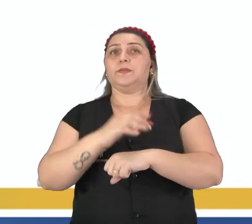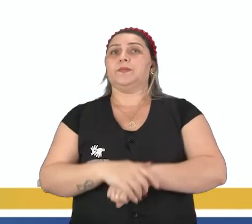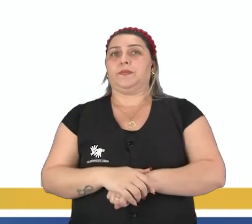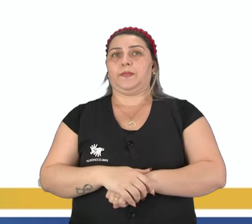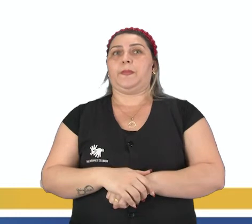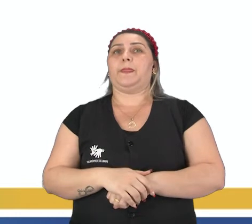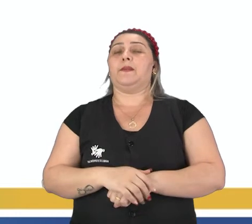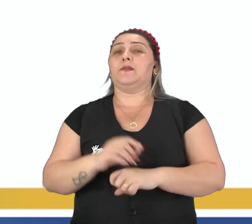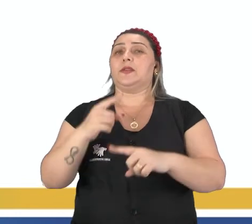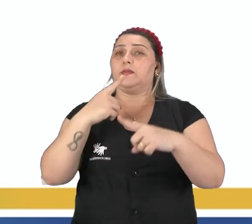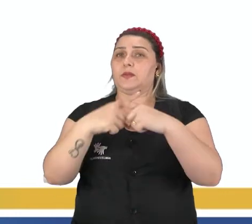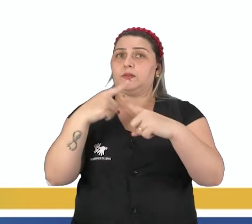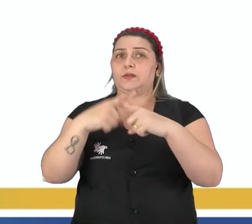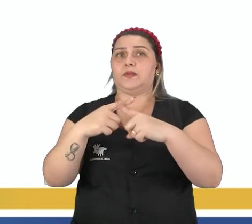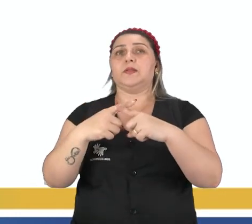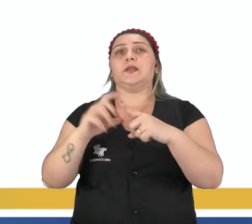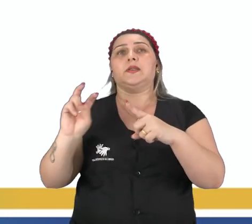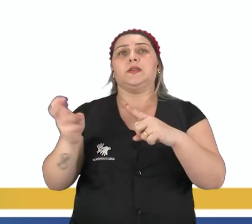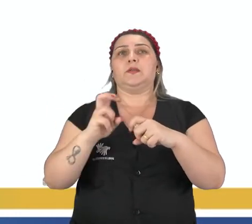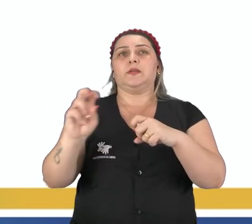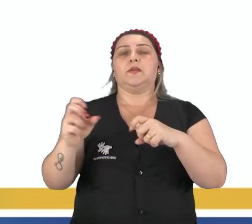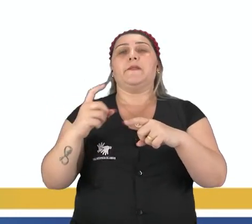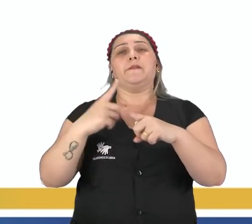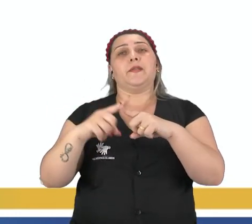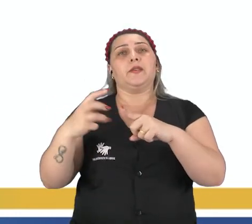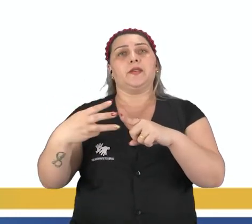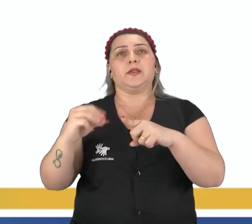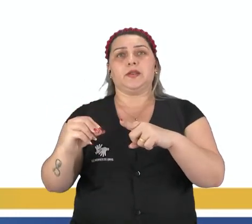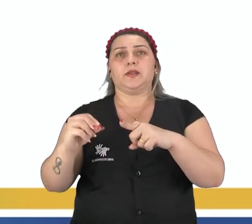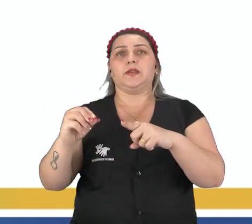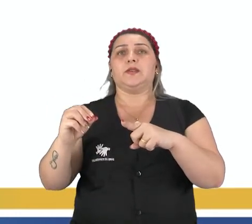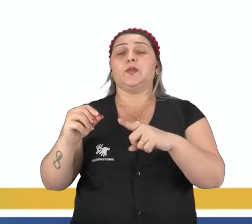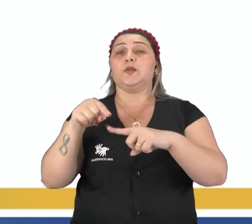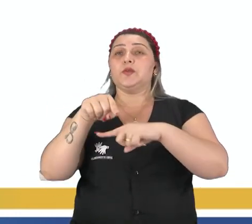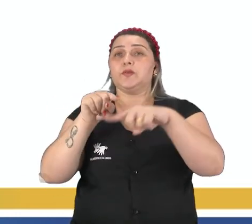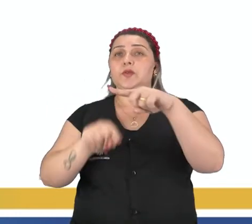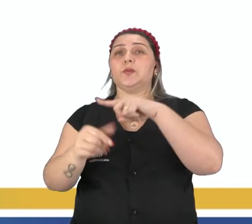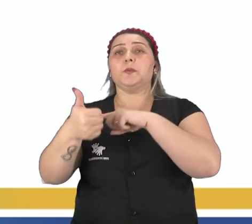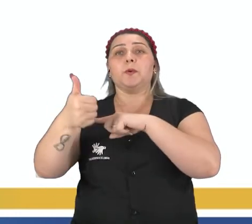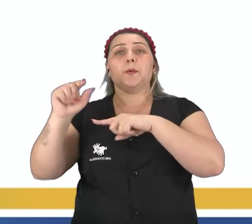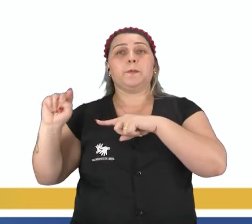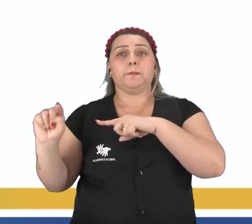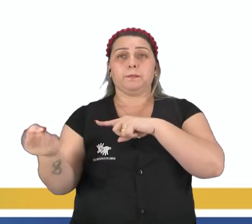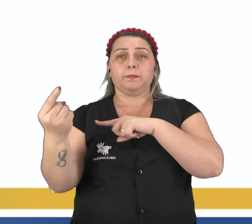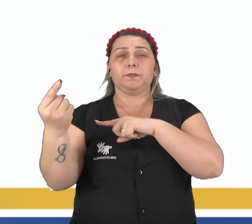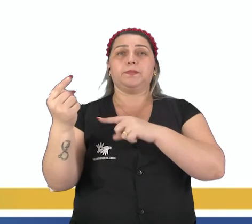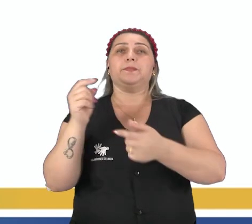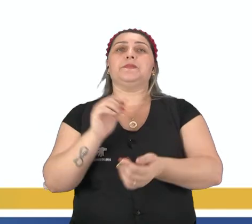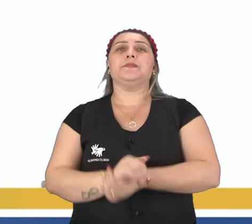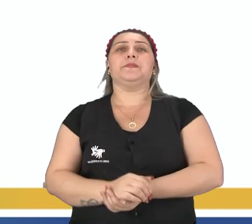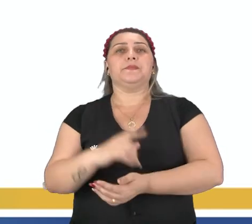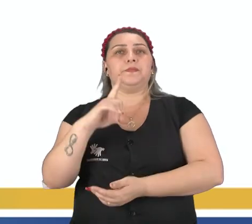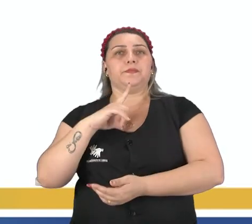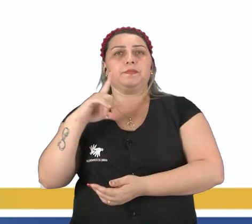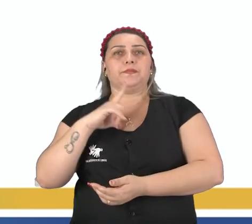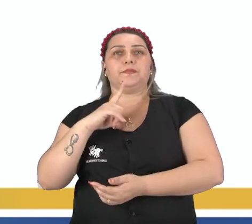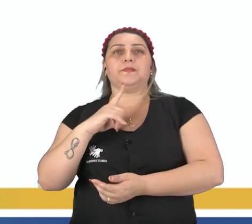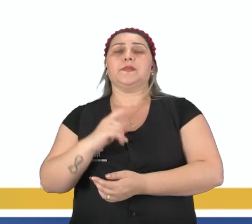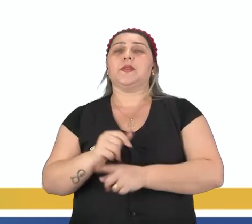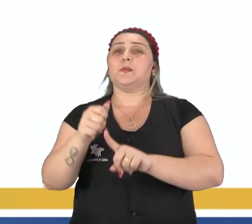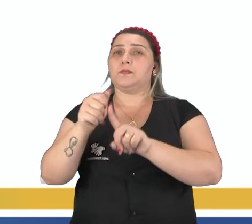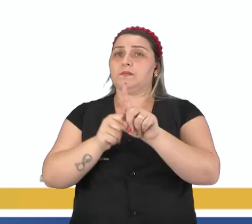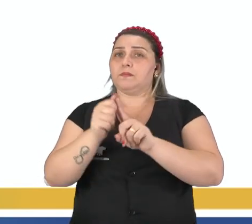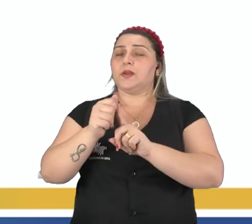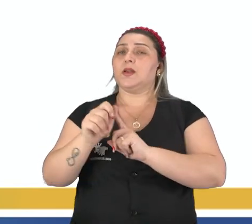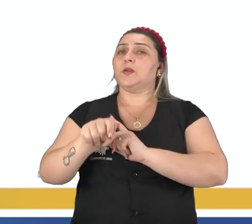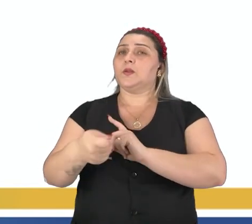na tabela. Então, você vai multiplicar 5.500 vezes 30, dividido por 1.000. Então, nós vamos ter ali que, ao longo do